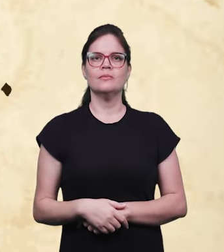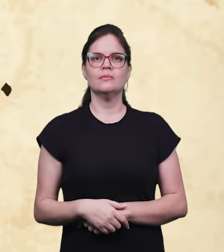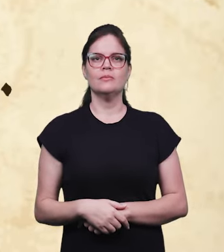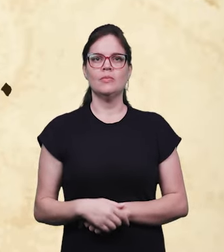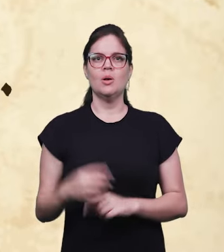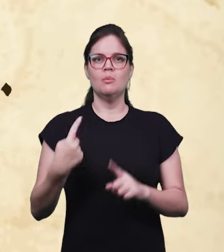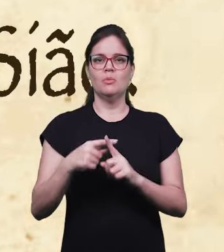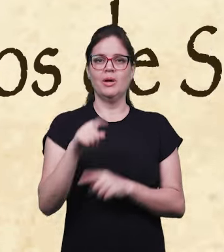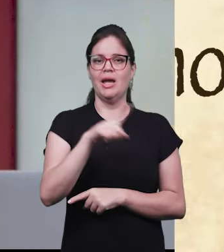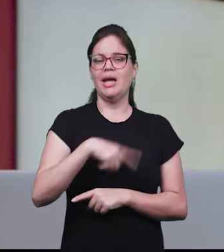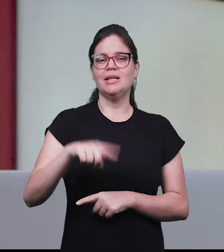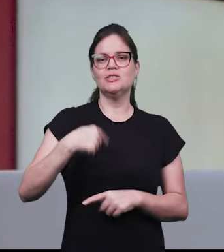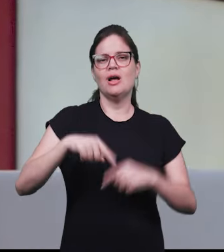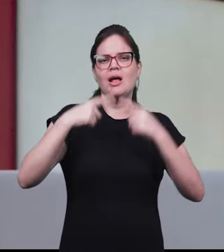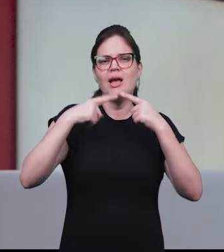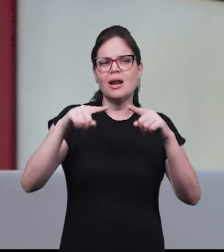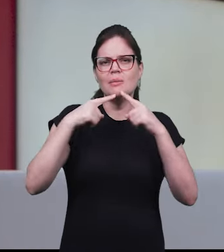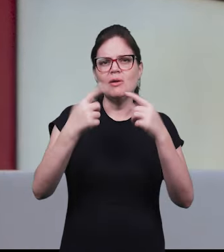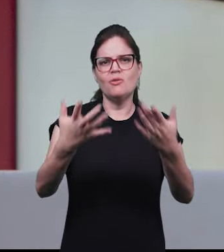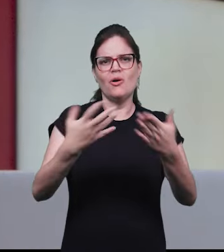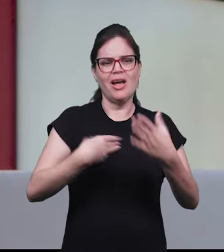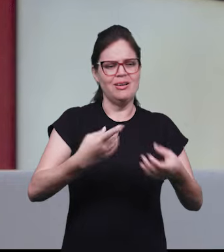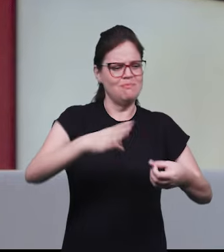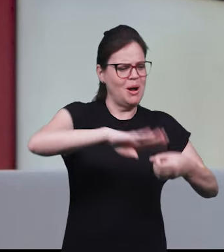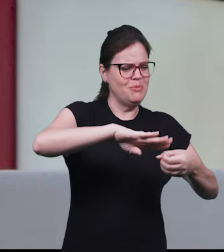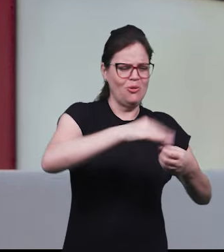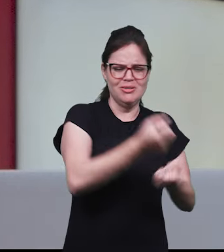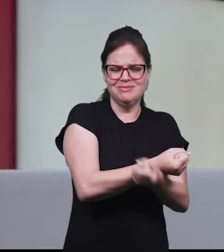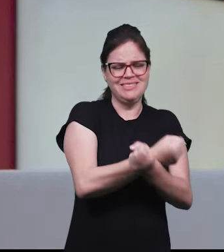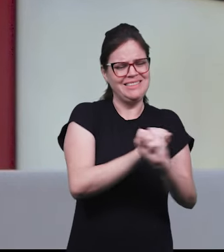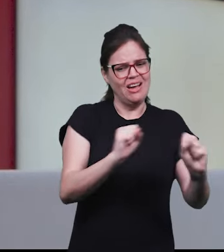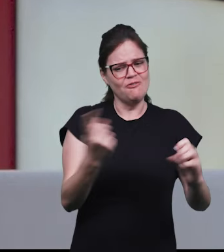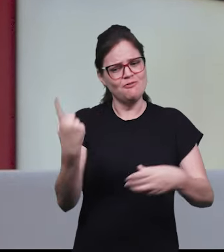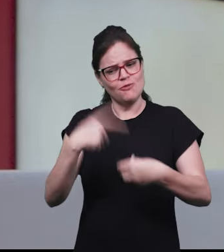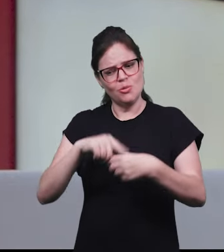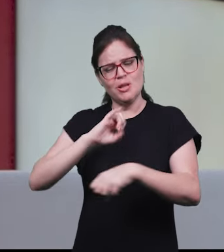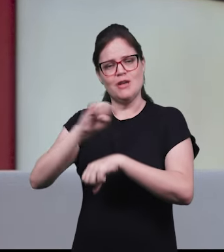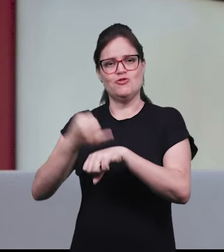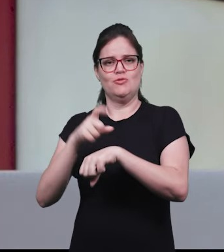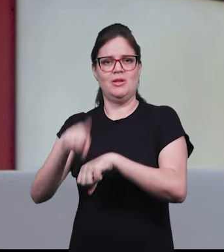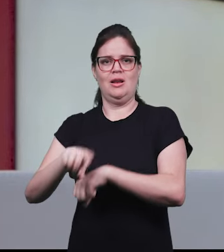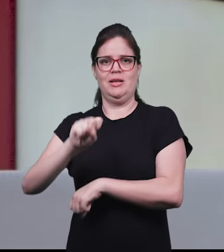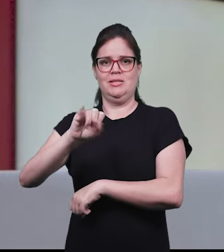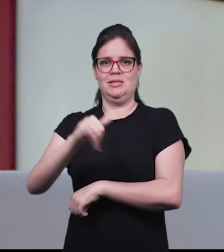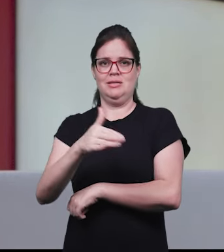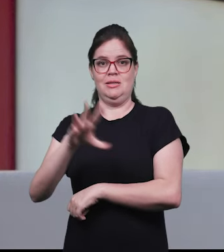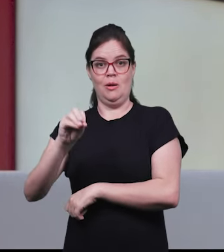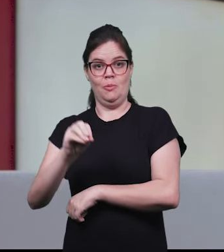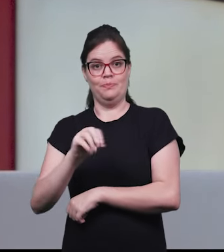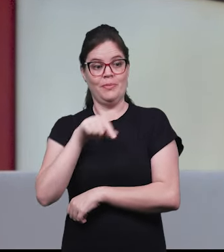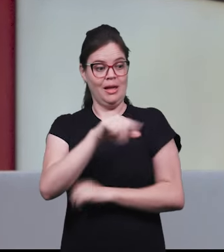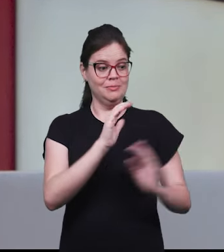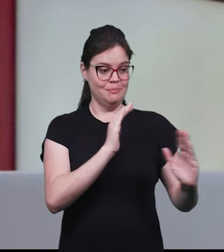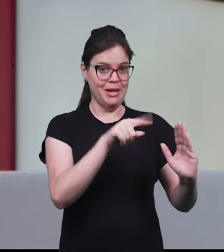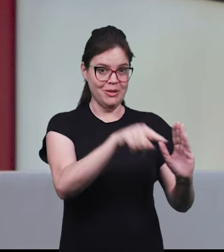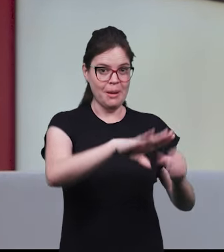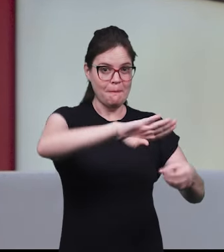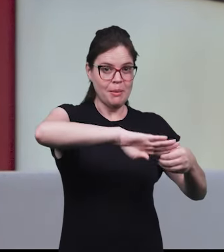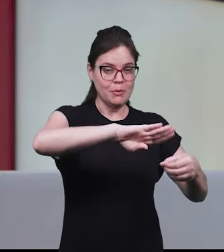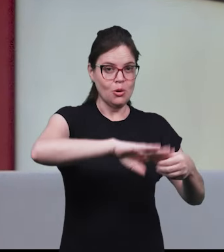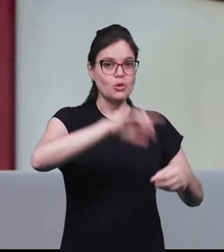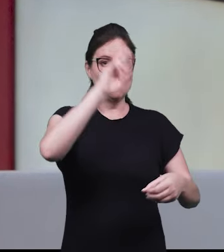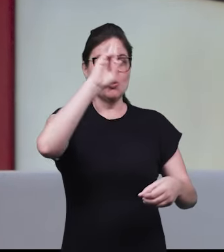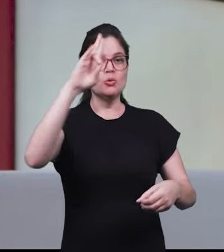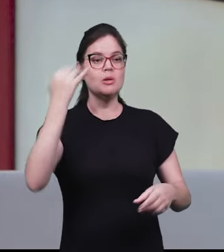eles já lamentavam, porque eles queriam voltar para Sião. Aí o Senhor prometendo aqui nesse profeta que ele usaria Ciro